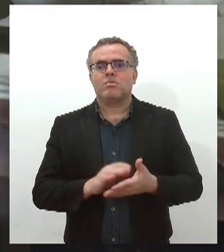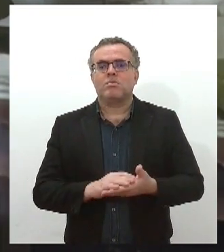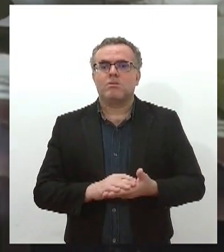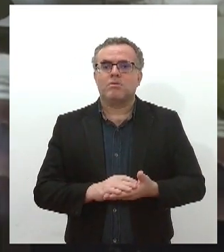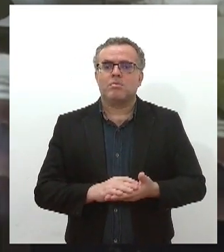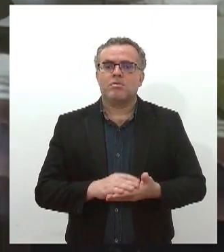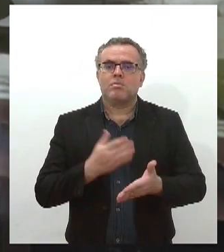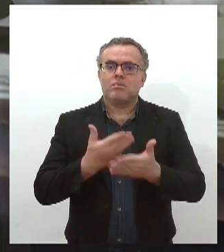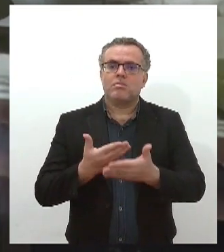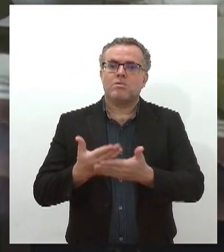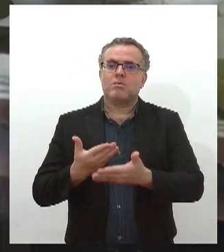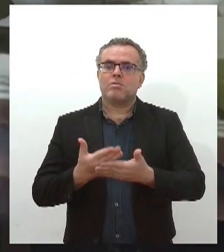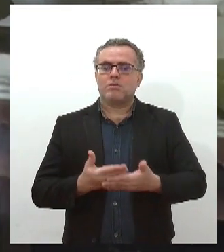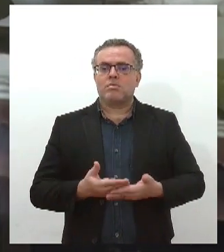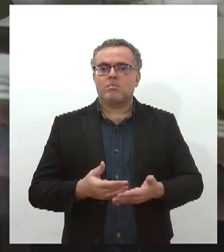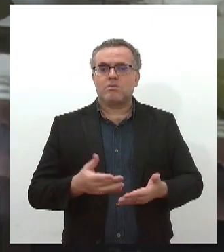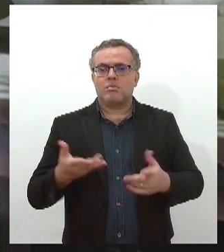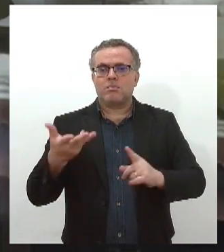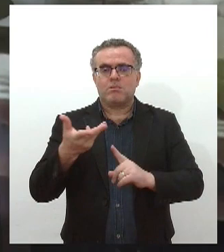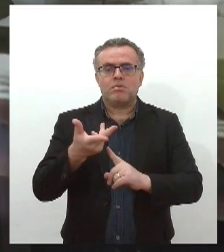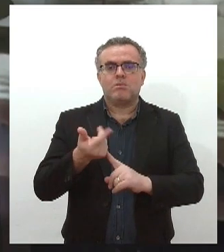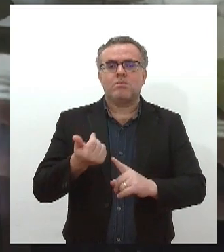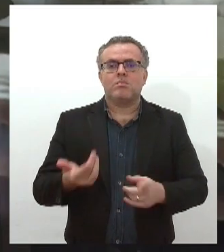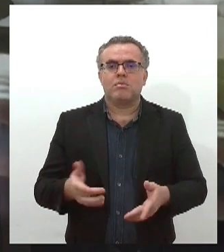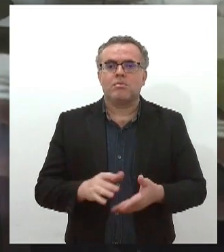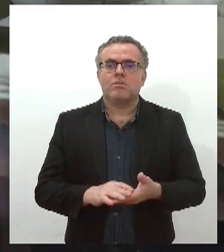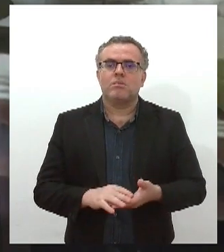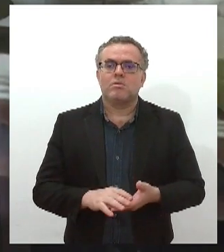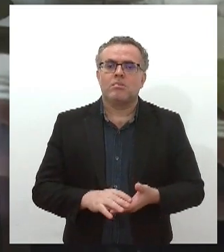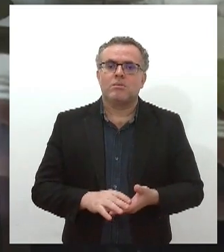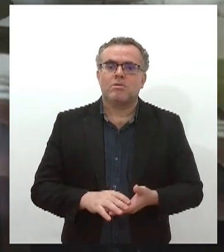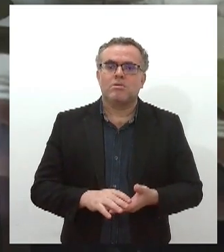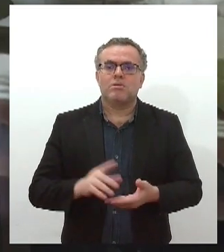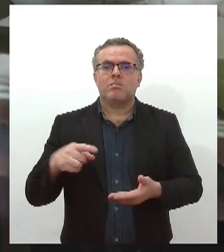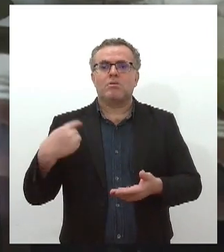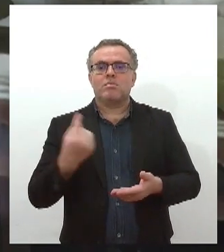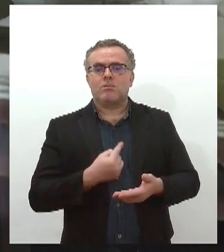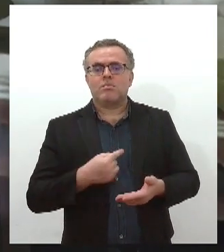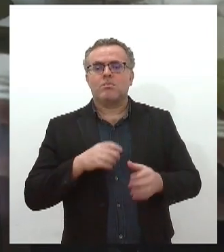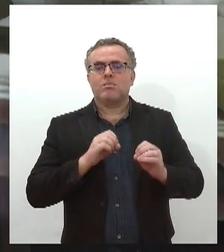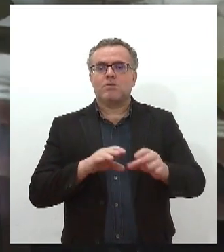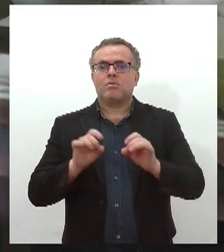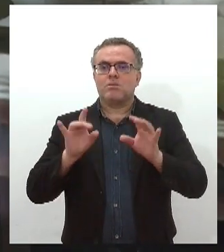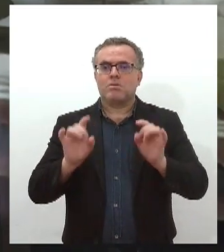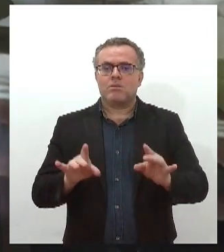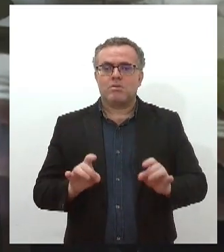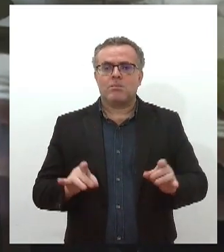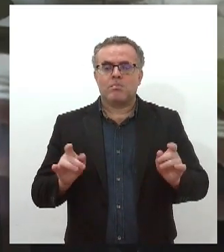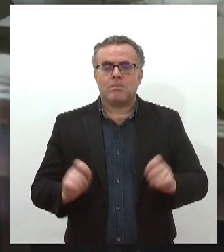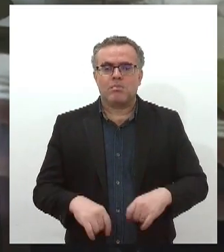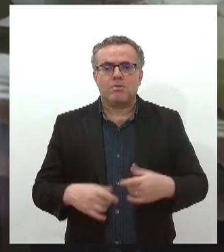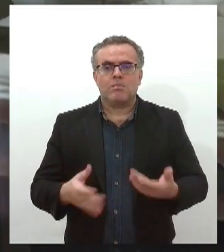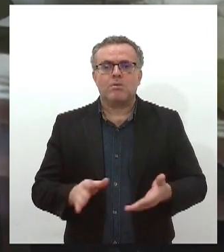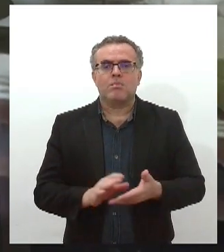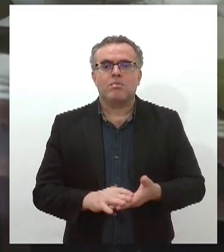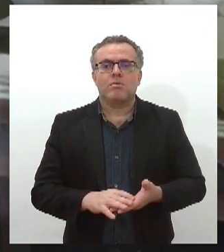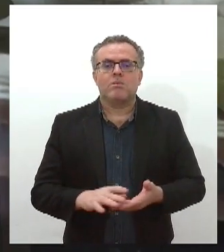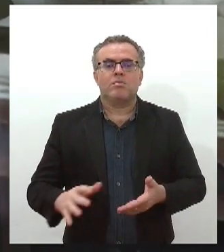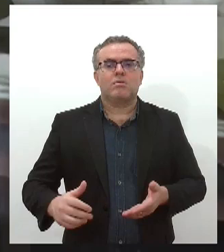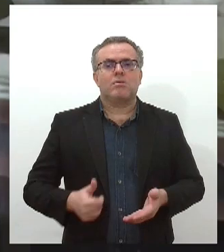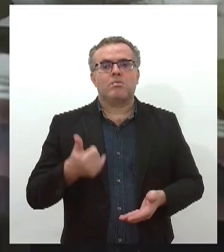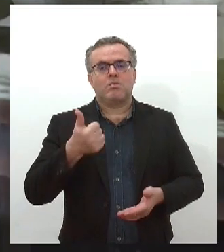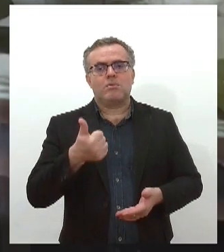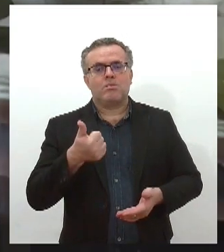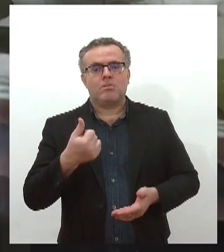a arte, né? Então, nós tivemos uma educação privilegiada. Quando eu tinha 14 anos, veio o golpe